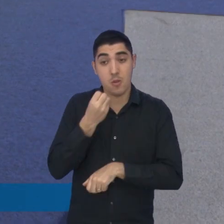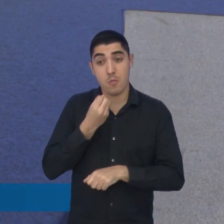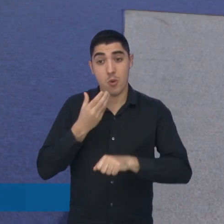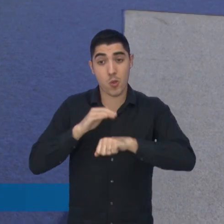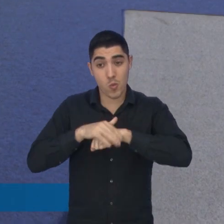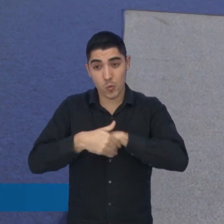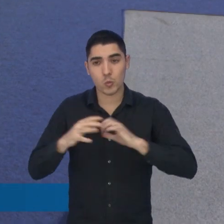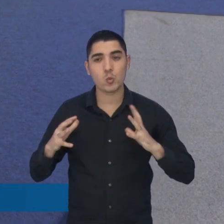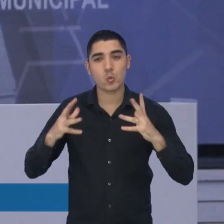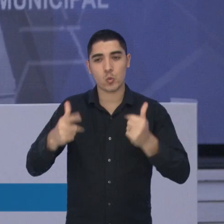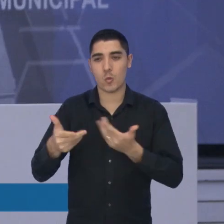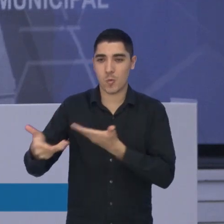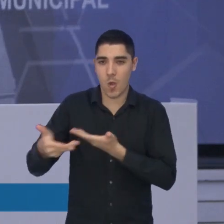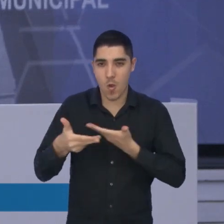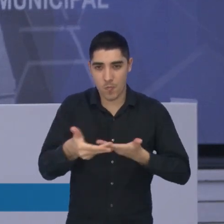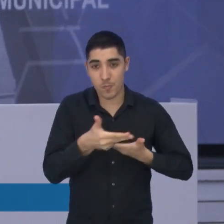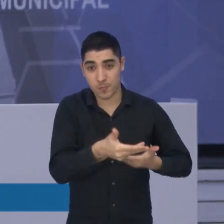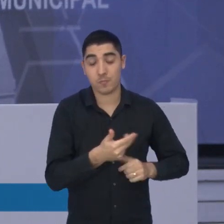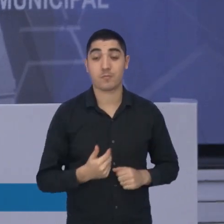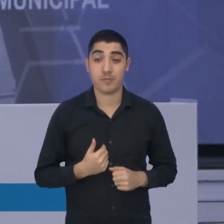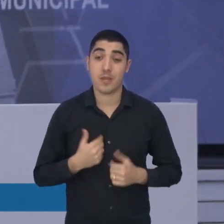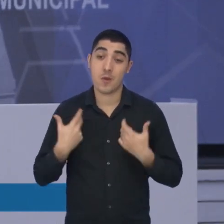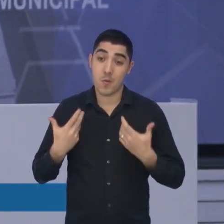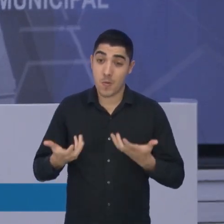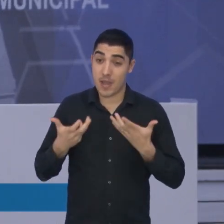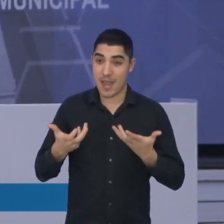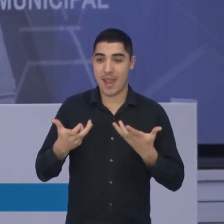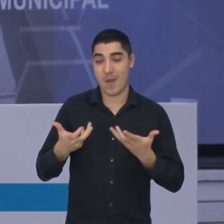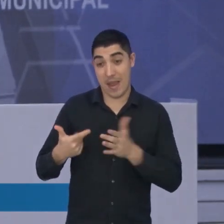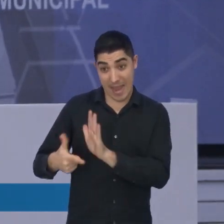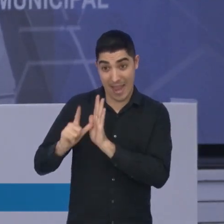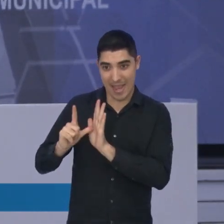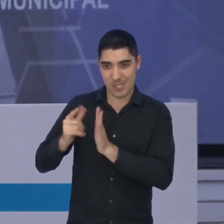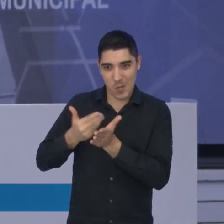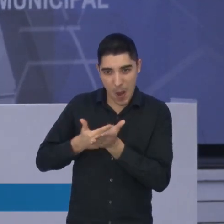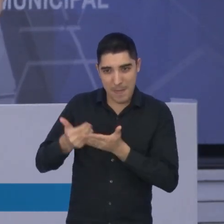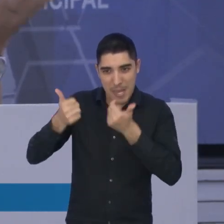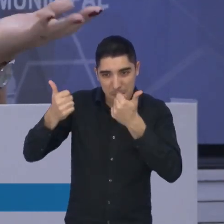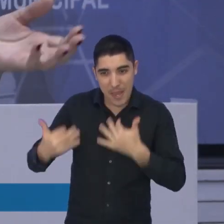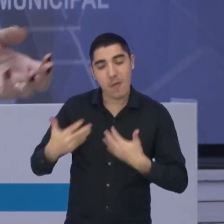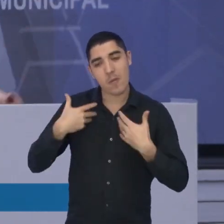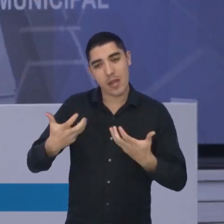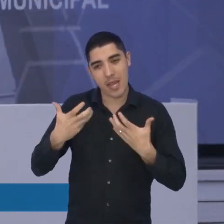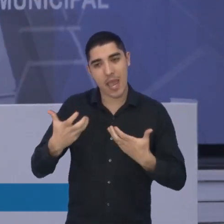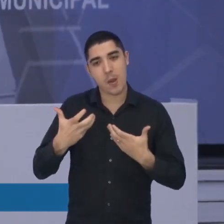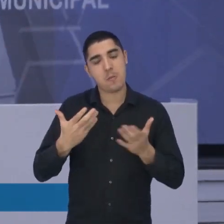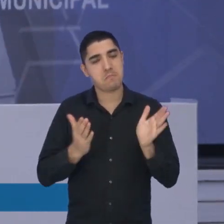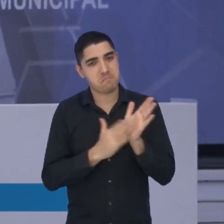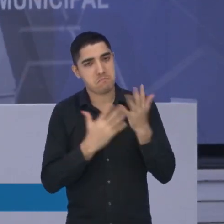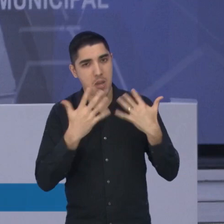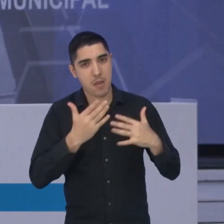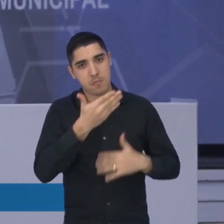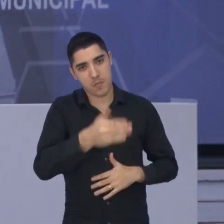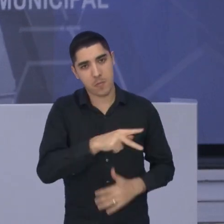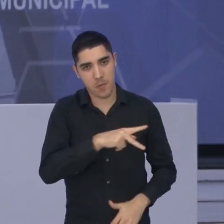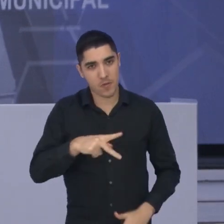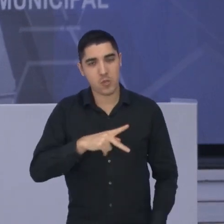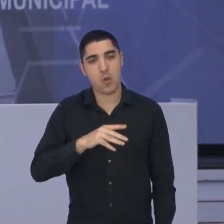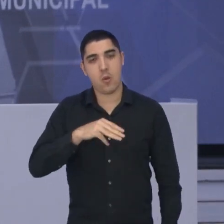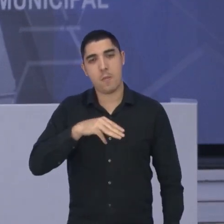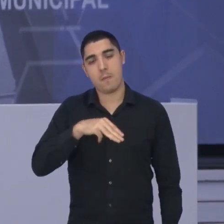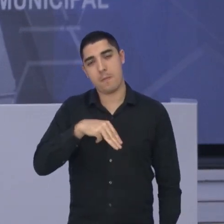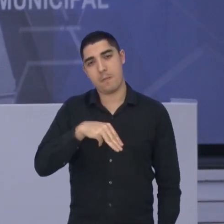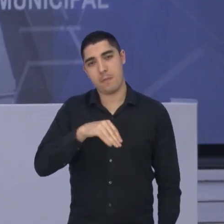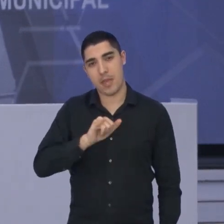os convidados. Queria, antes de começar os agradecimentos, parabenizar o professor Milioni pelo título